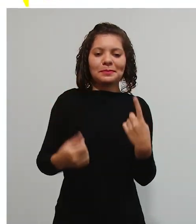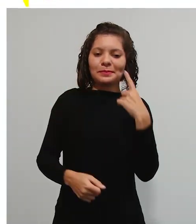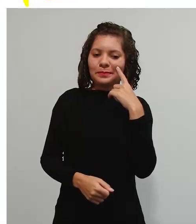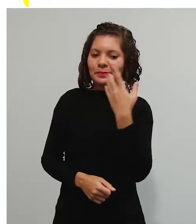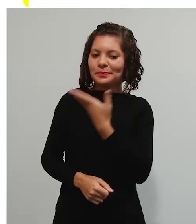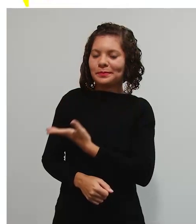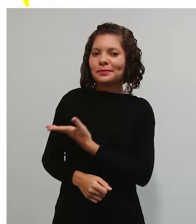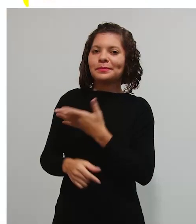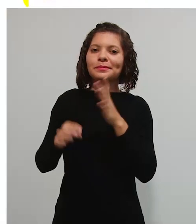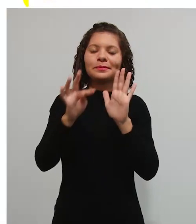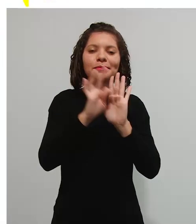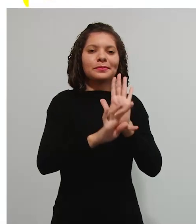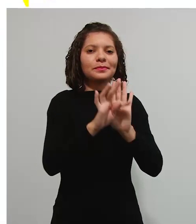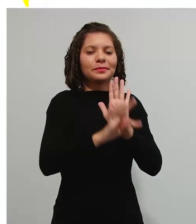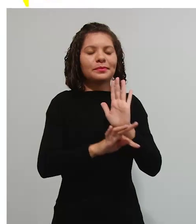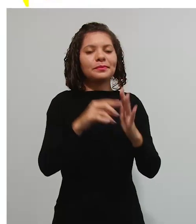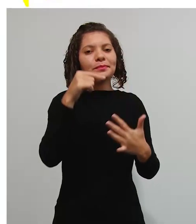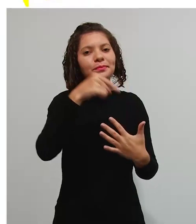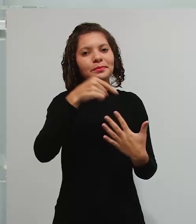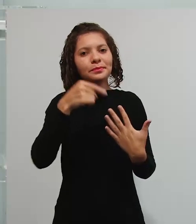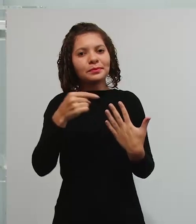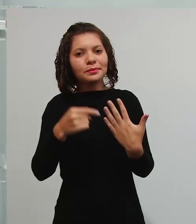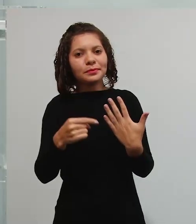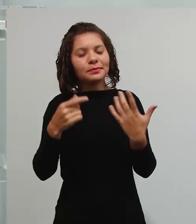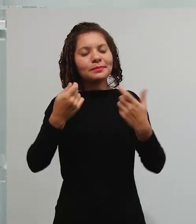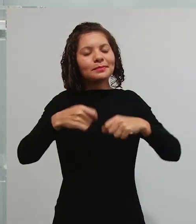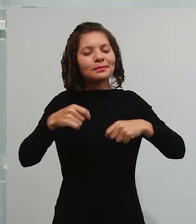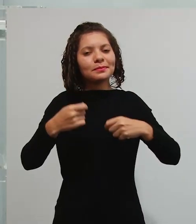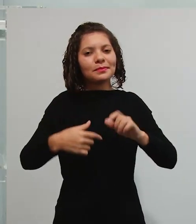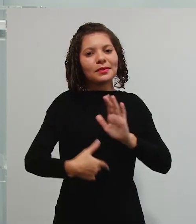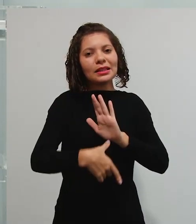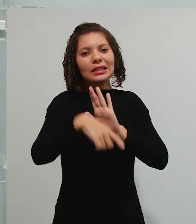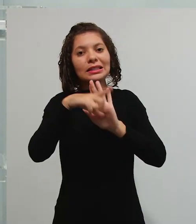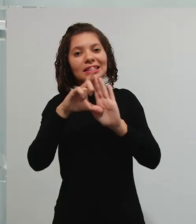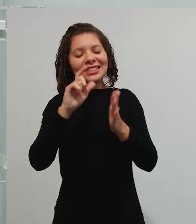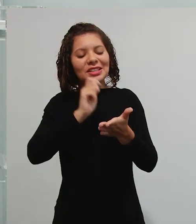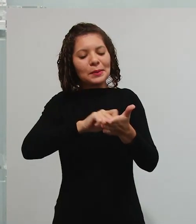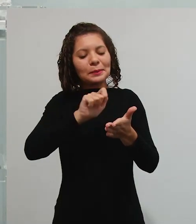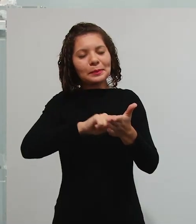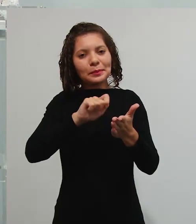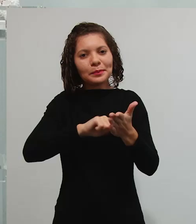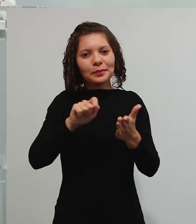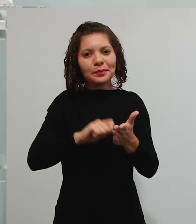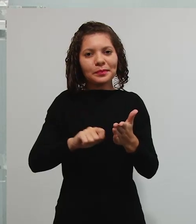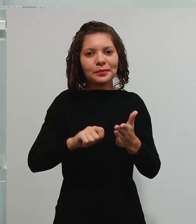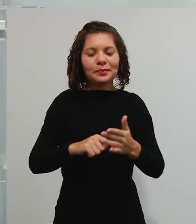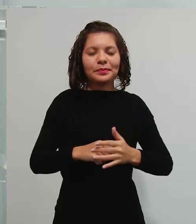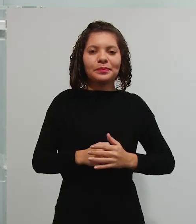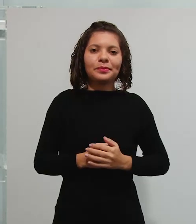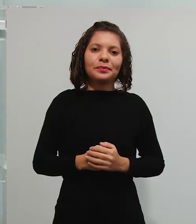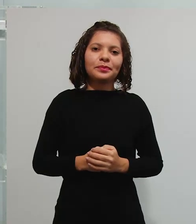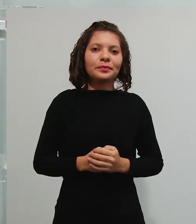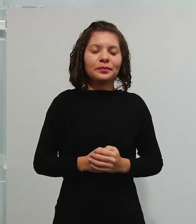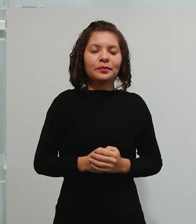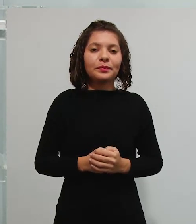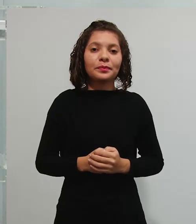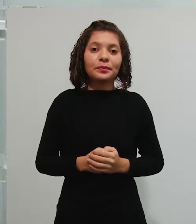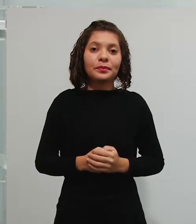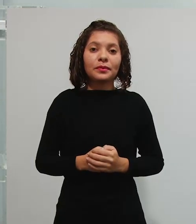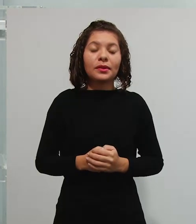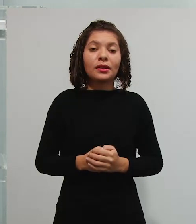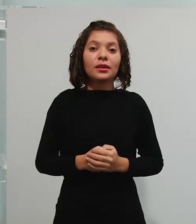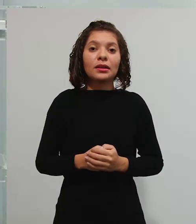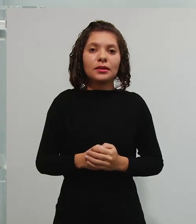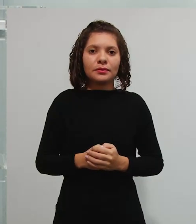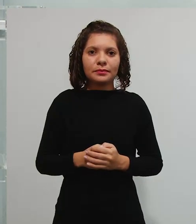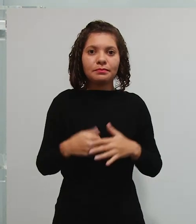sobre os elementos que nós devemos levar em consideração no ato de escrever. Então, segundo o Arco Verde,